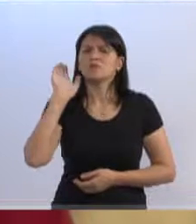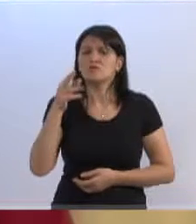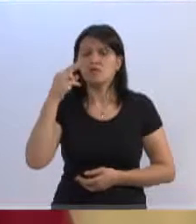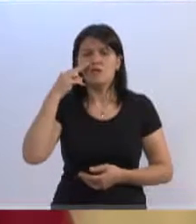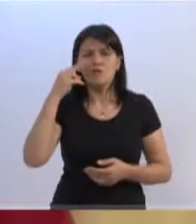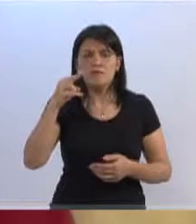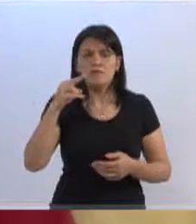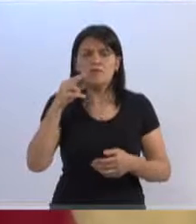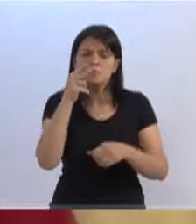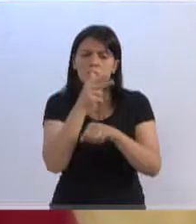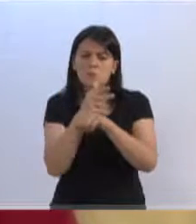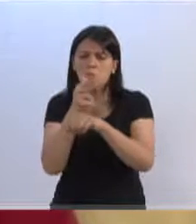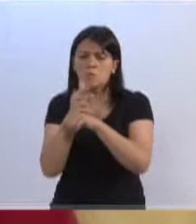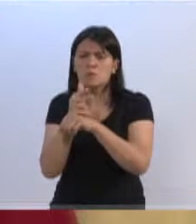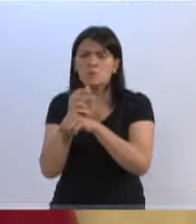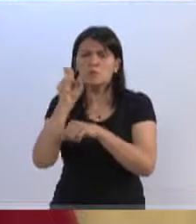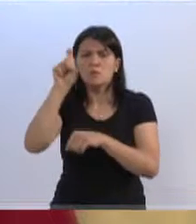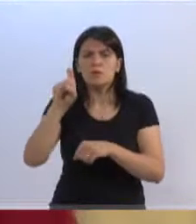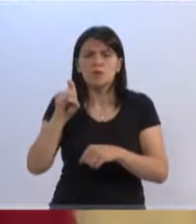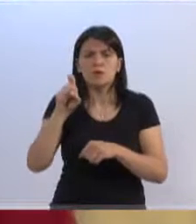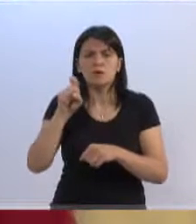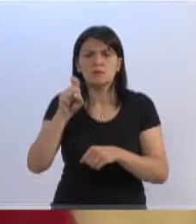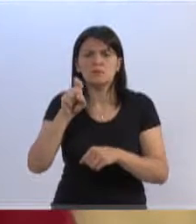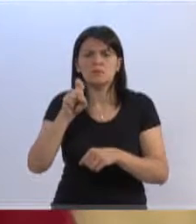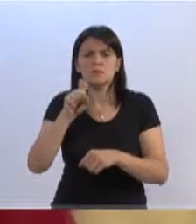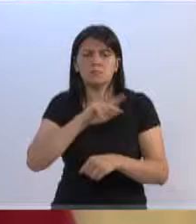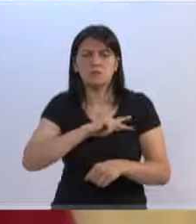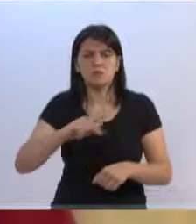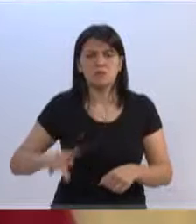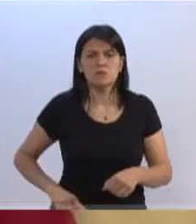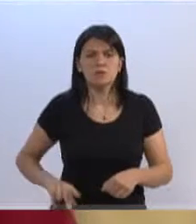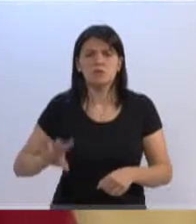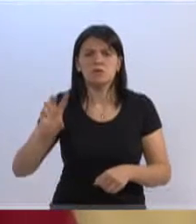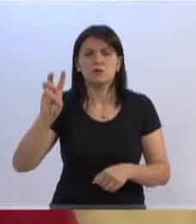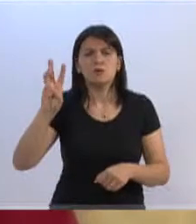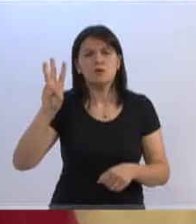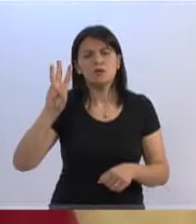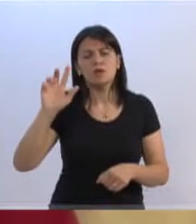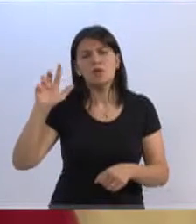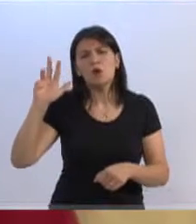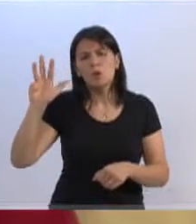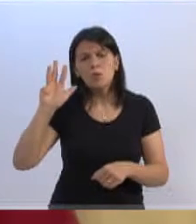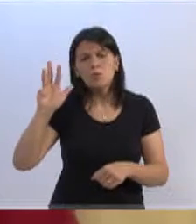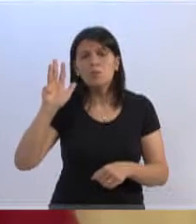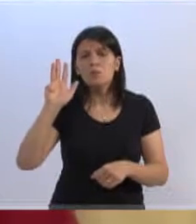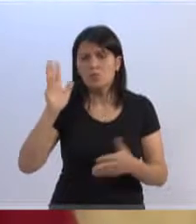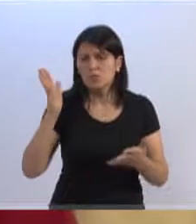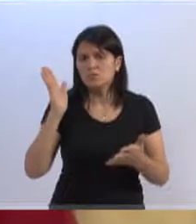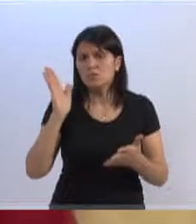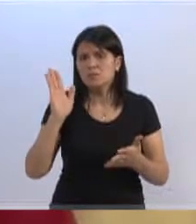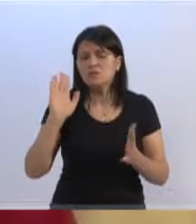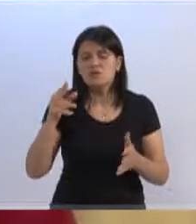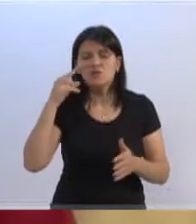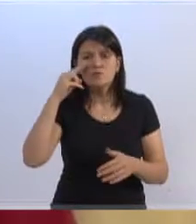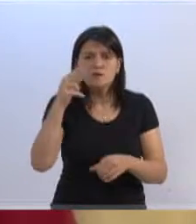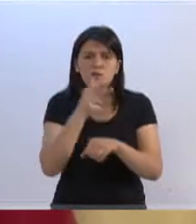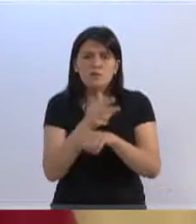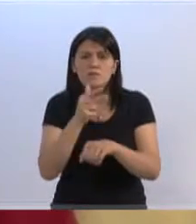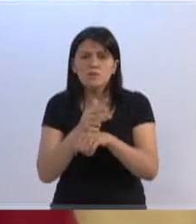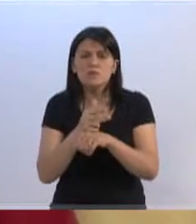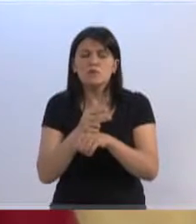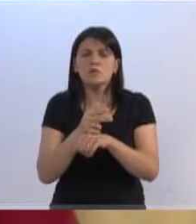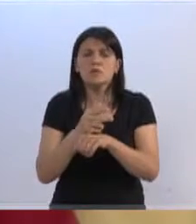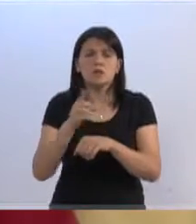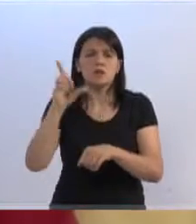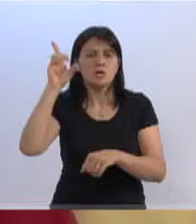assisti a vídeos do ex-presidente Lula falando que a reforma da Previdência tem que ser feita. Eu já assisti a vídeos da ex-presidente